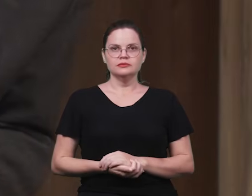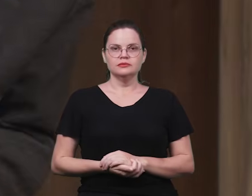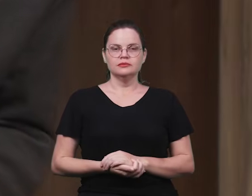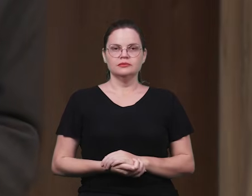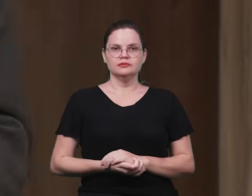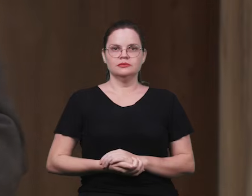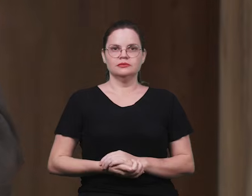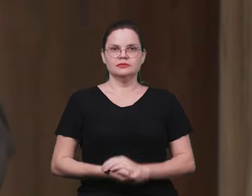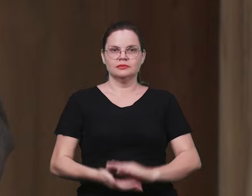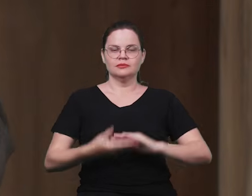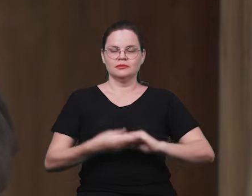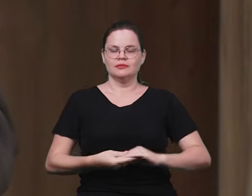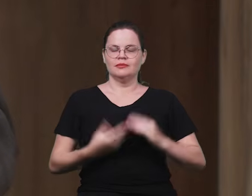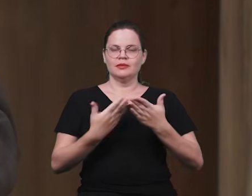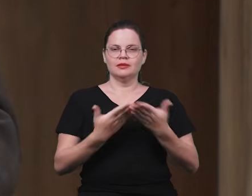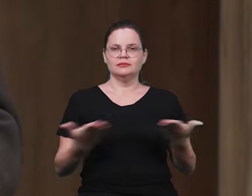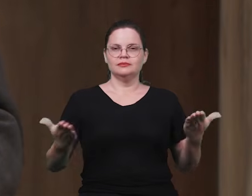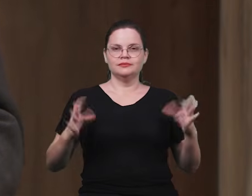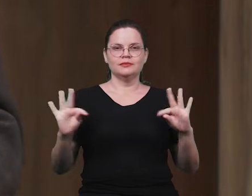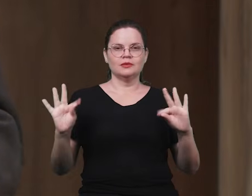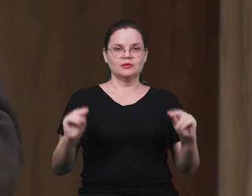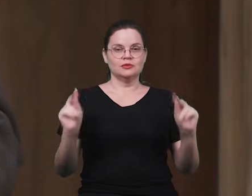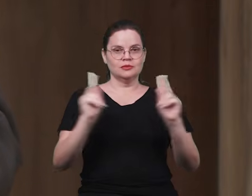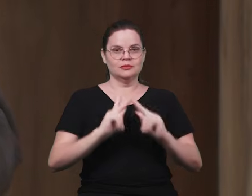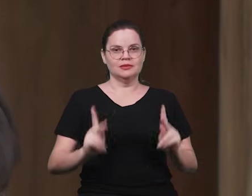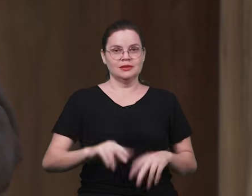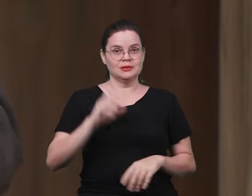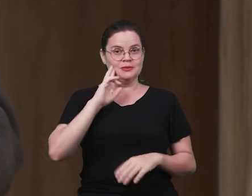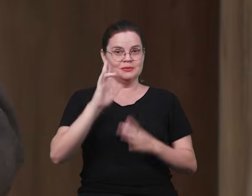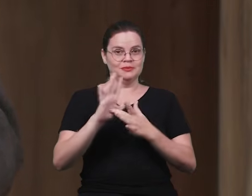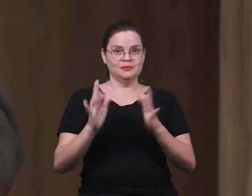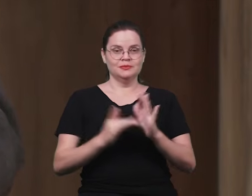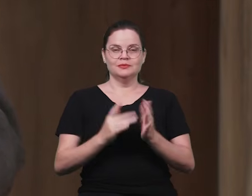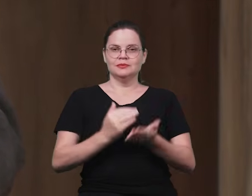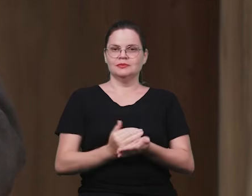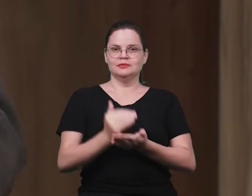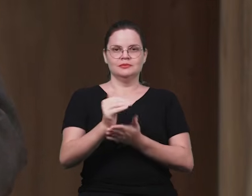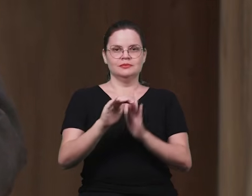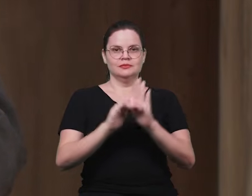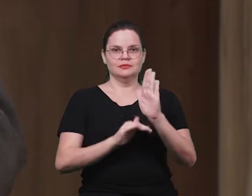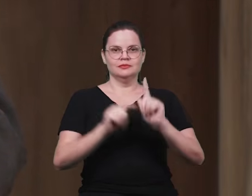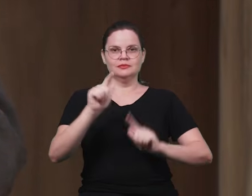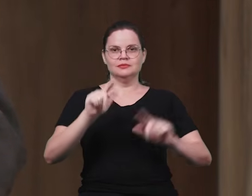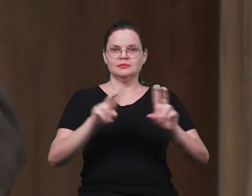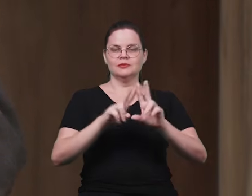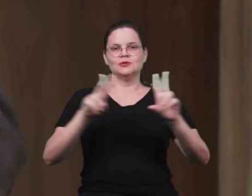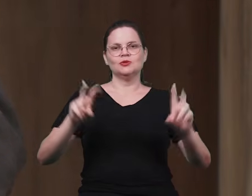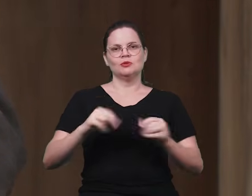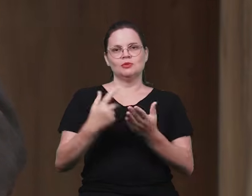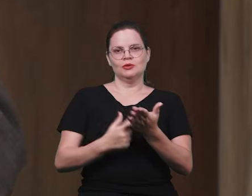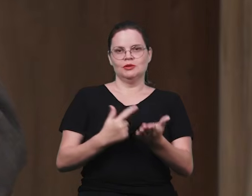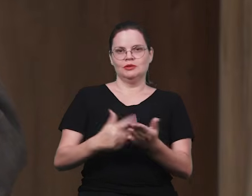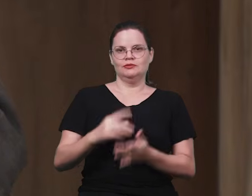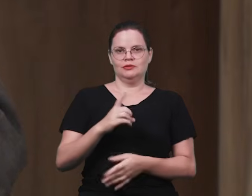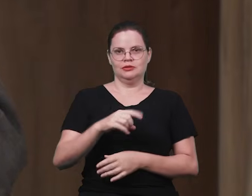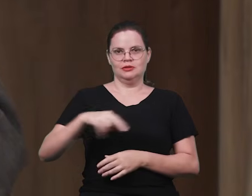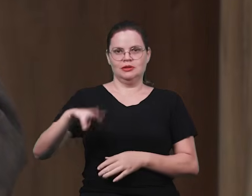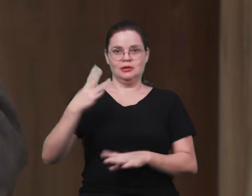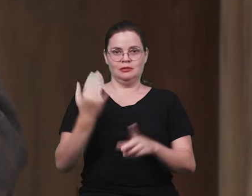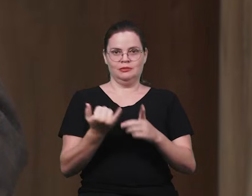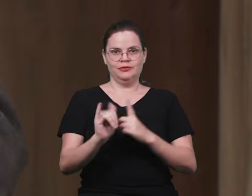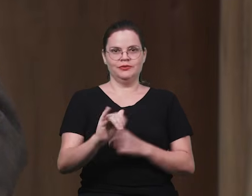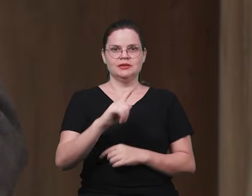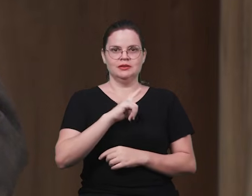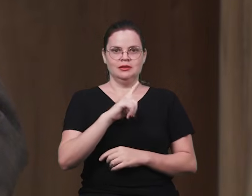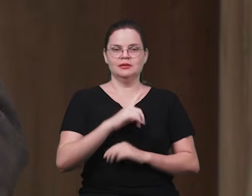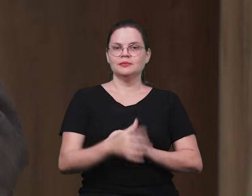Nós saudamos a todos com a paz do Senhor Jesus. Estamos no programa As Profecias de Daniel.